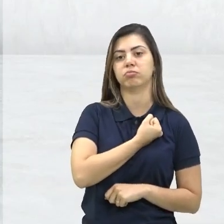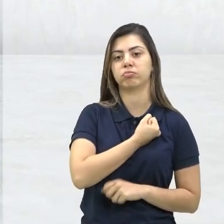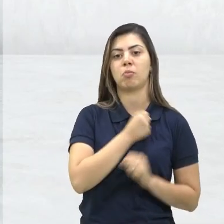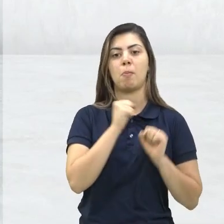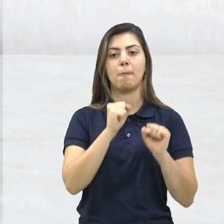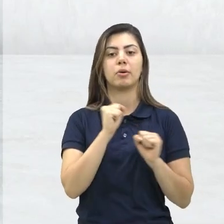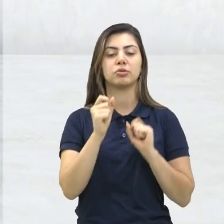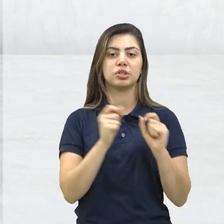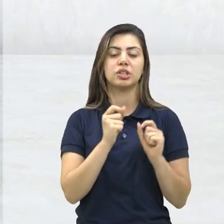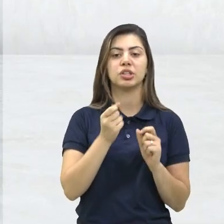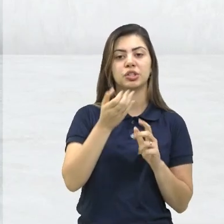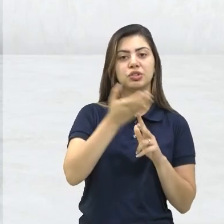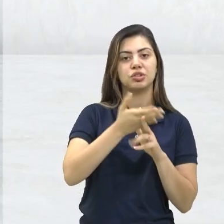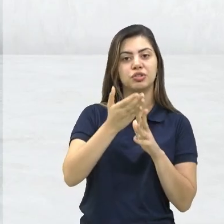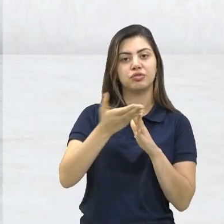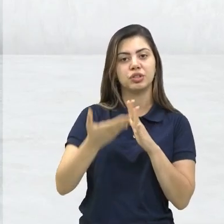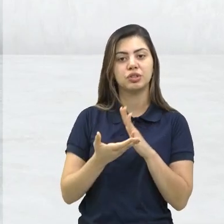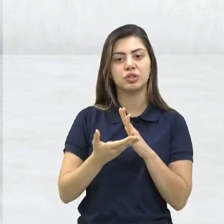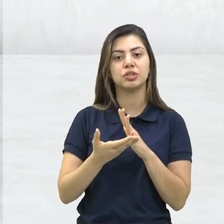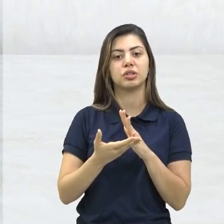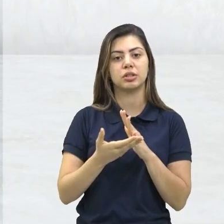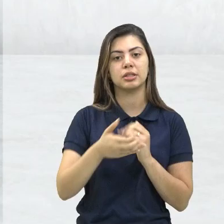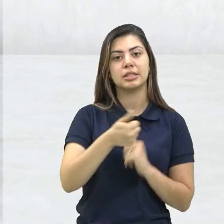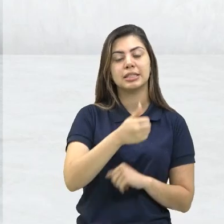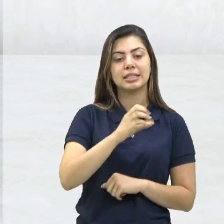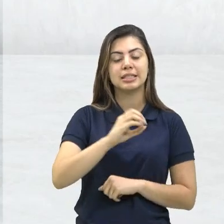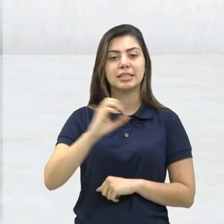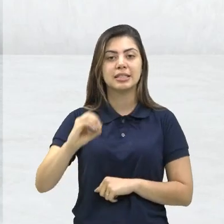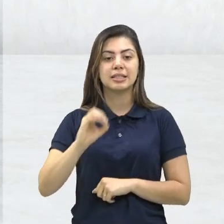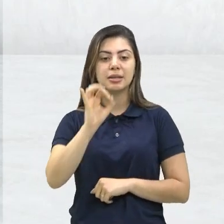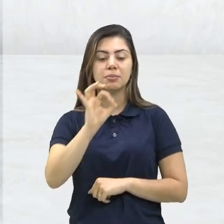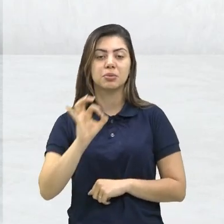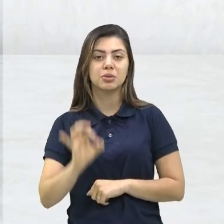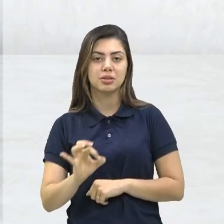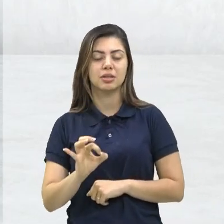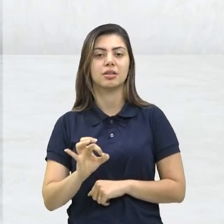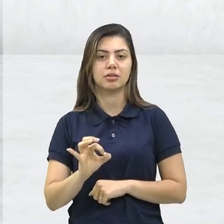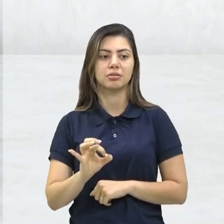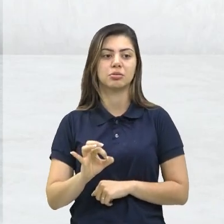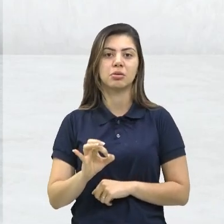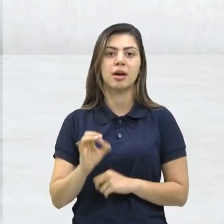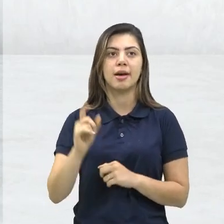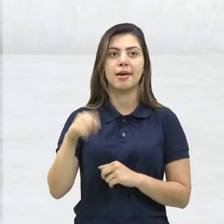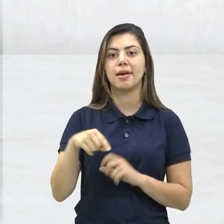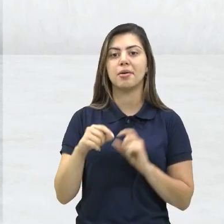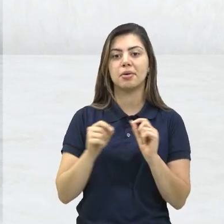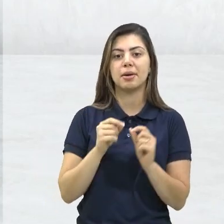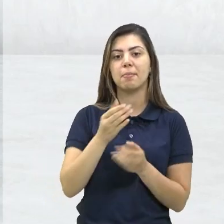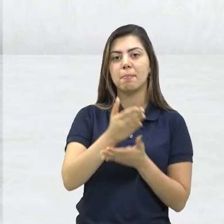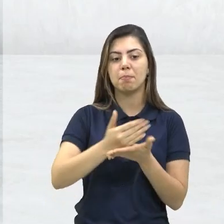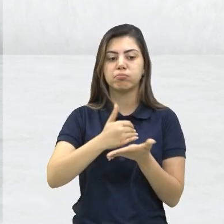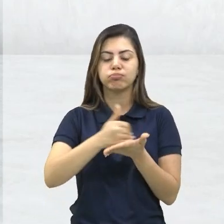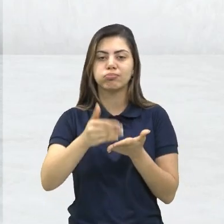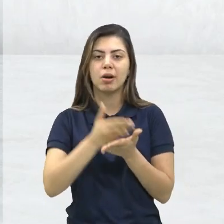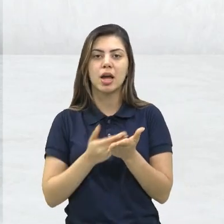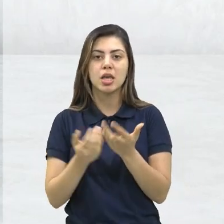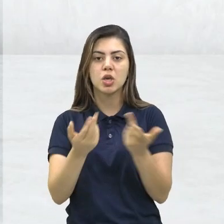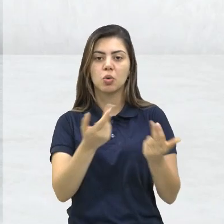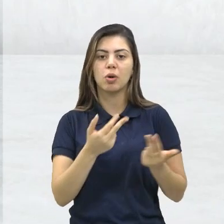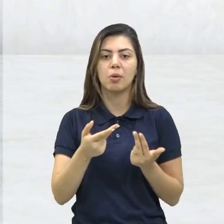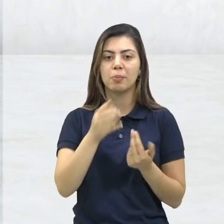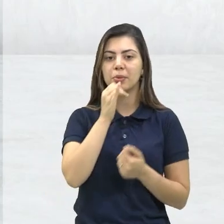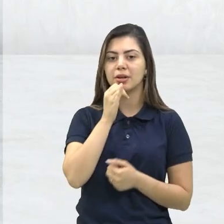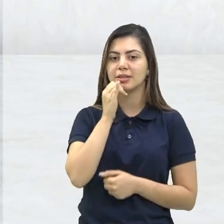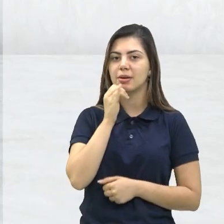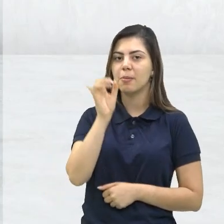Tudo bem? Porcentagem é isso, 100%, todo, tá bom? O símbolo é esse que está aqui, ó, nesses cubos aqui atrás de